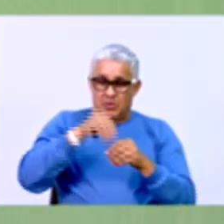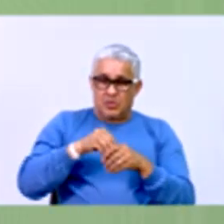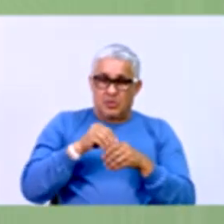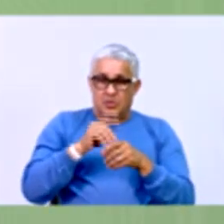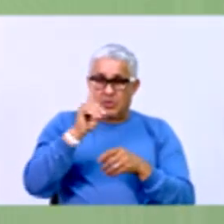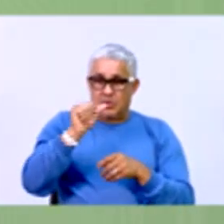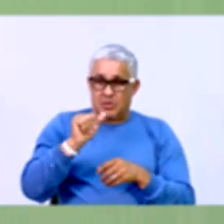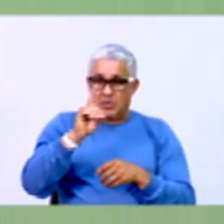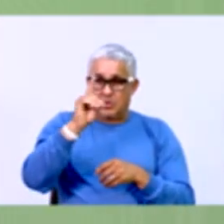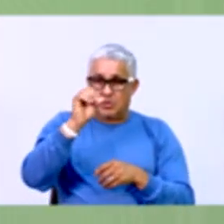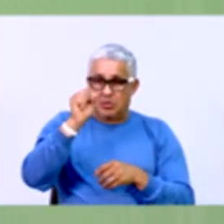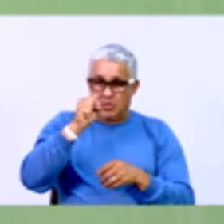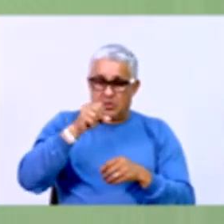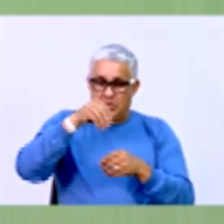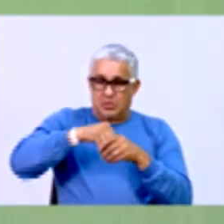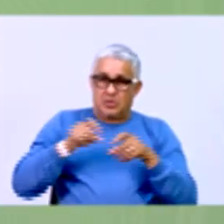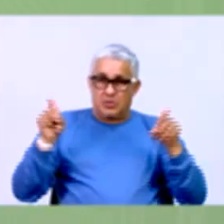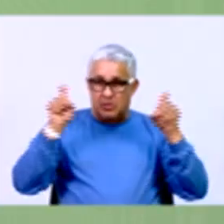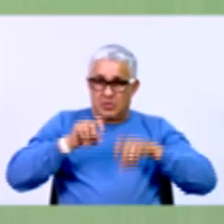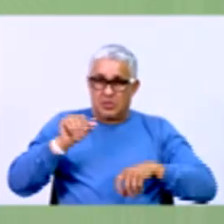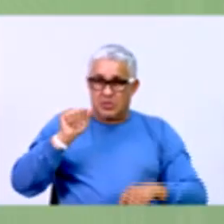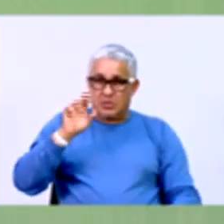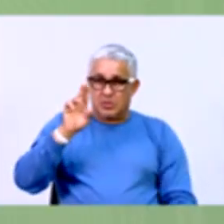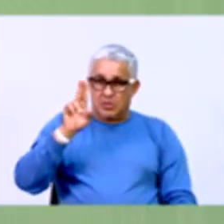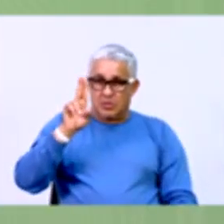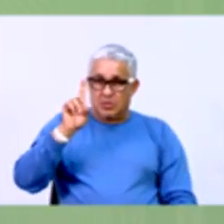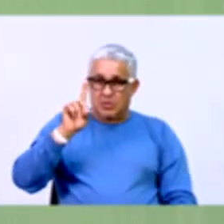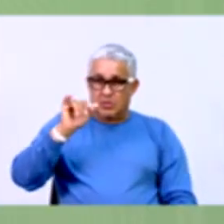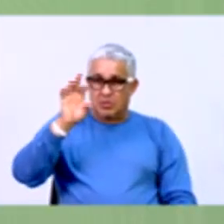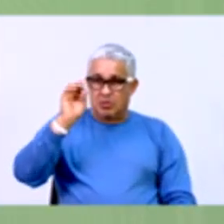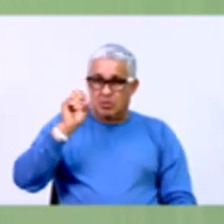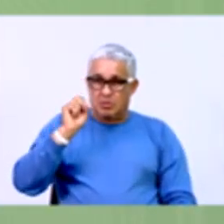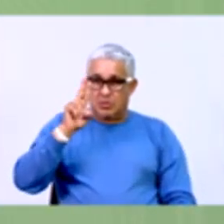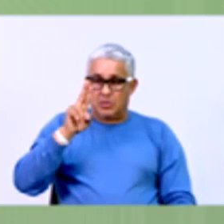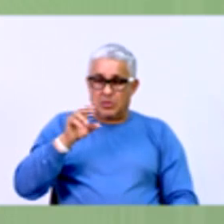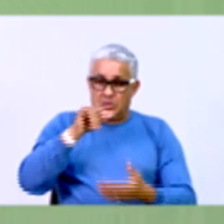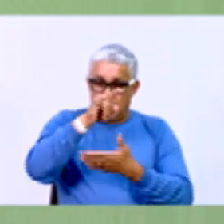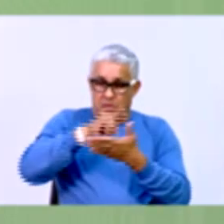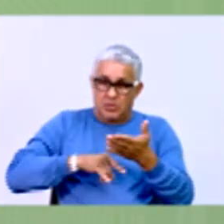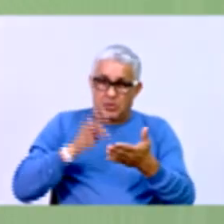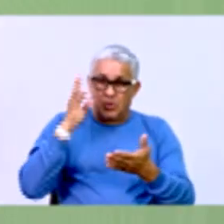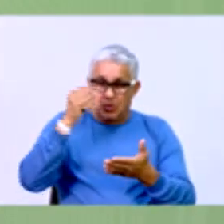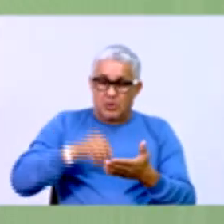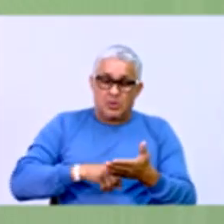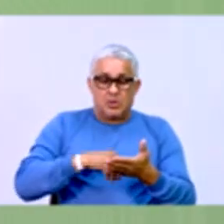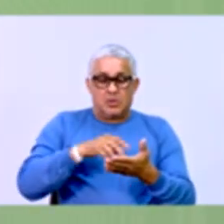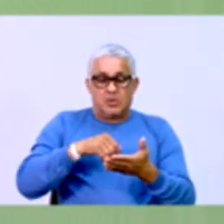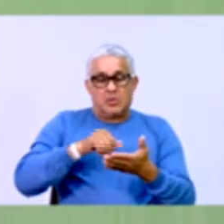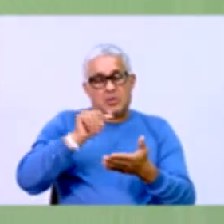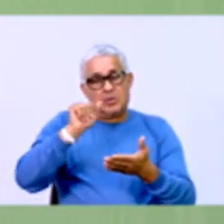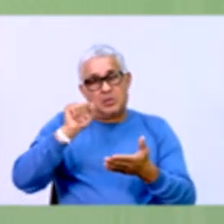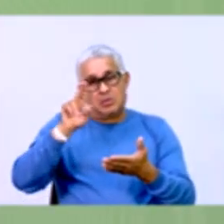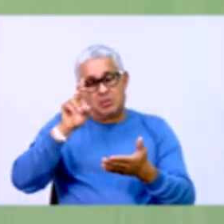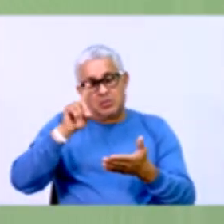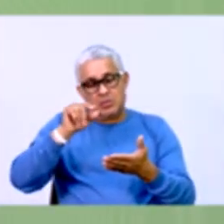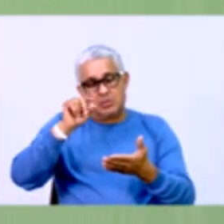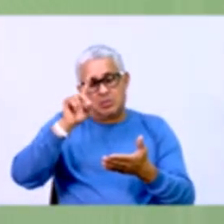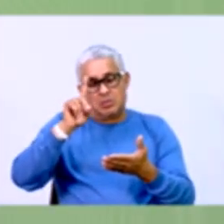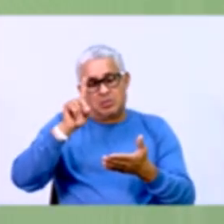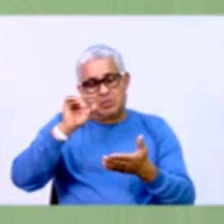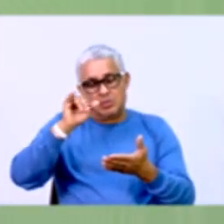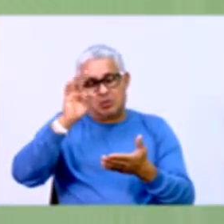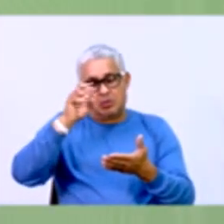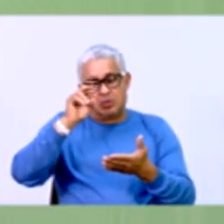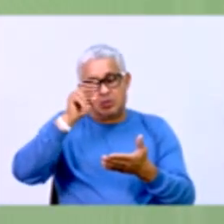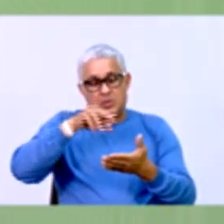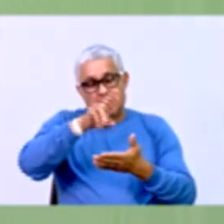gerados. Quer dizer, o auditor ele pegava os documentos de entrada, os documentos de saída e fazia a auditoria baseado